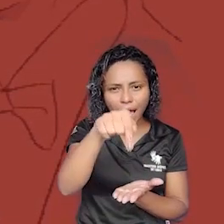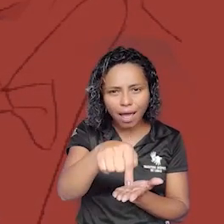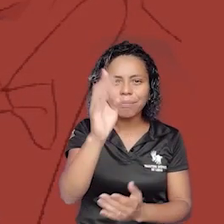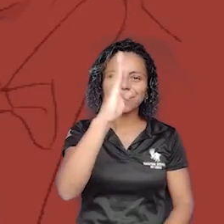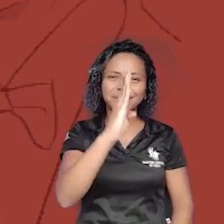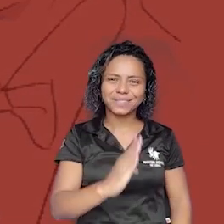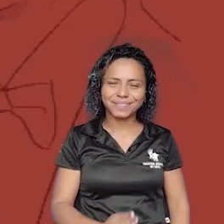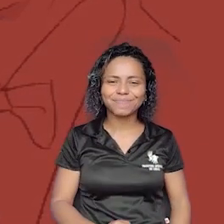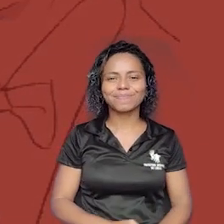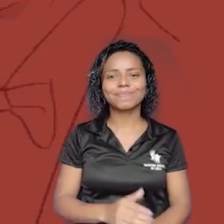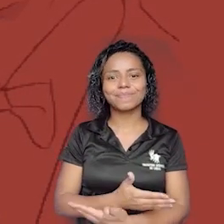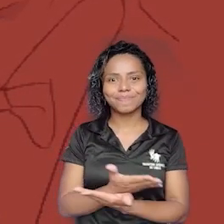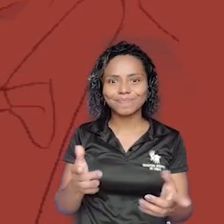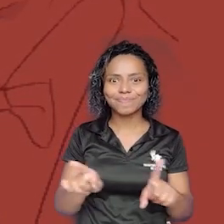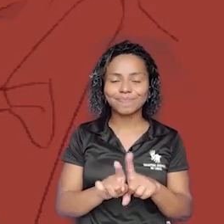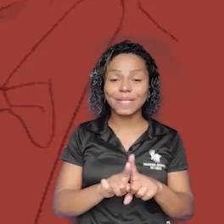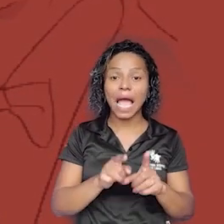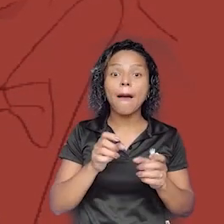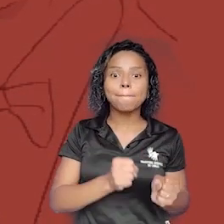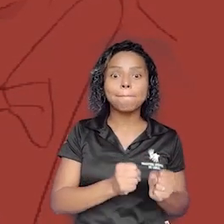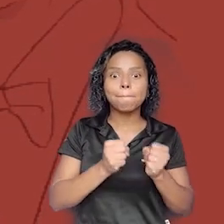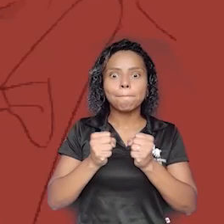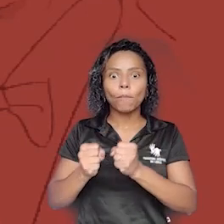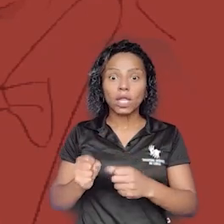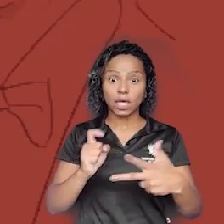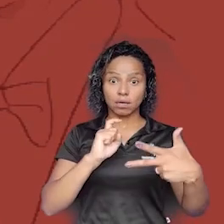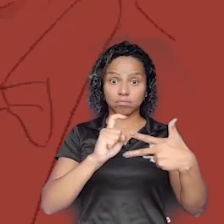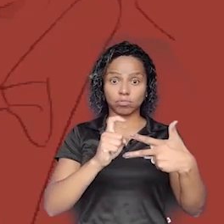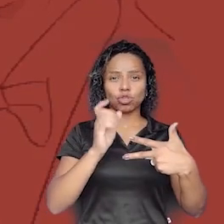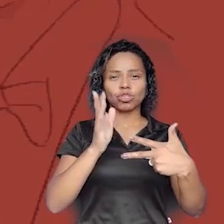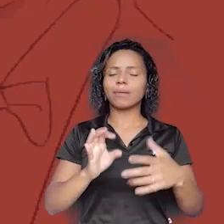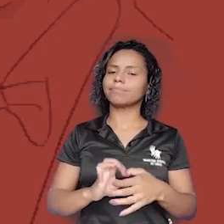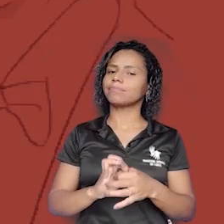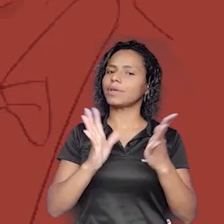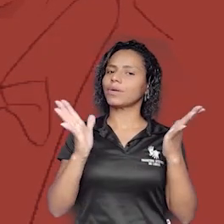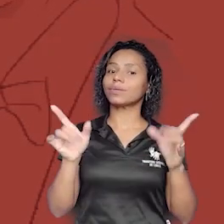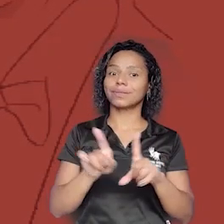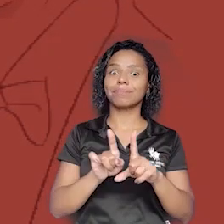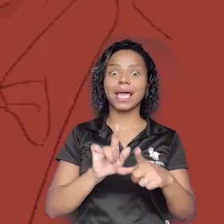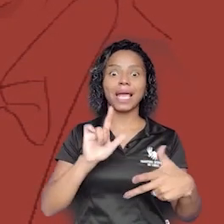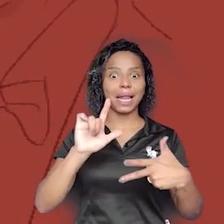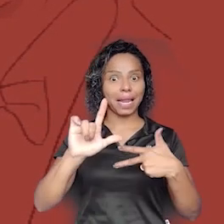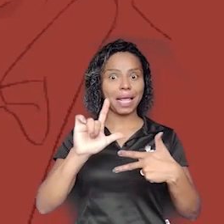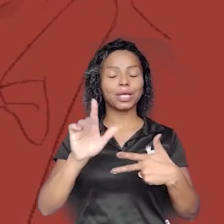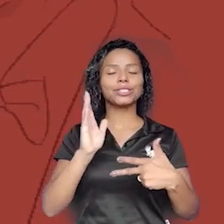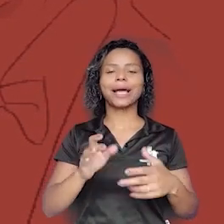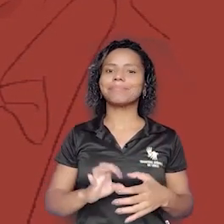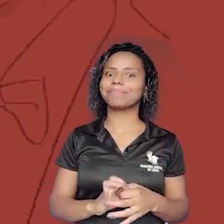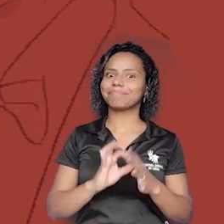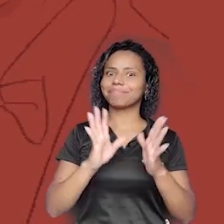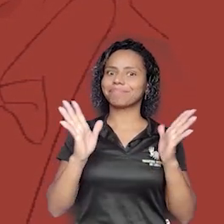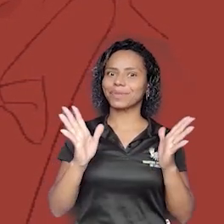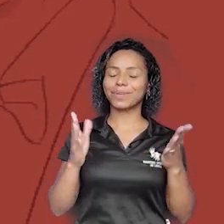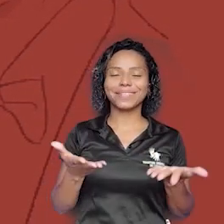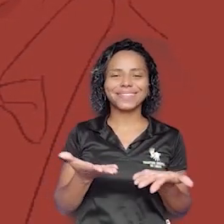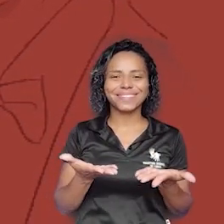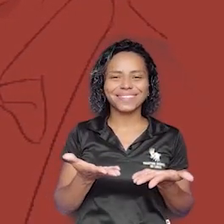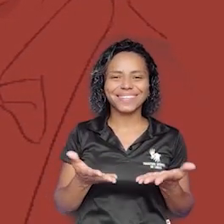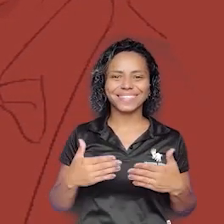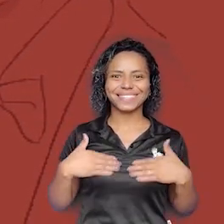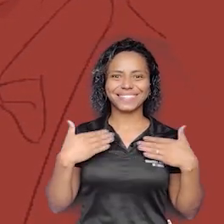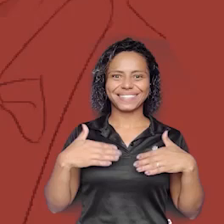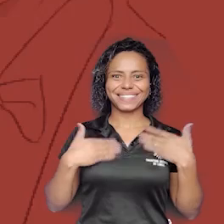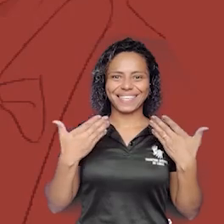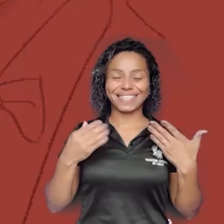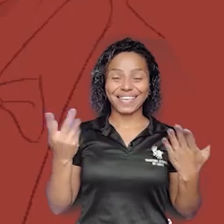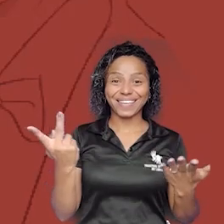pelo poder legislativo e pelo poder executivo. Eu congratulo com todos vocês por esse acontecimento e estou certo